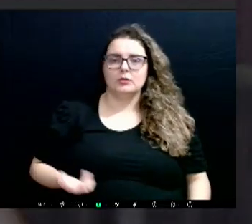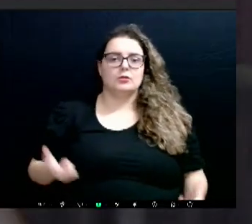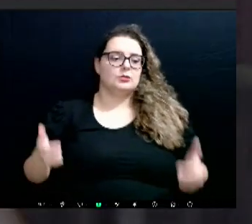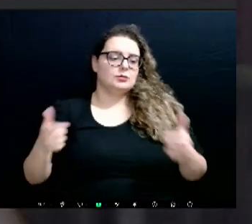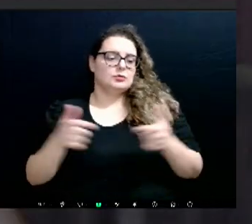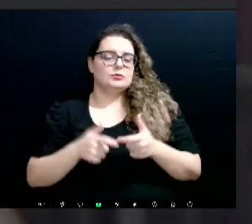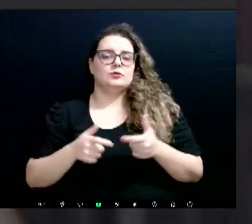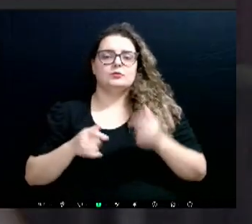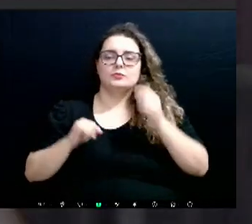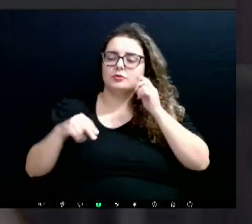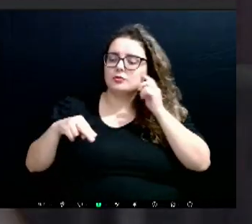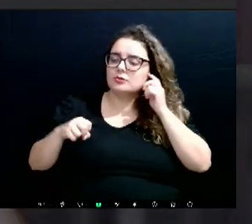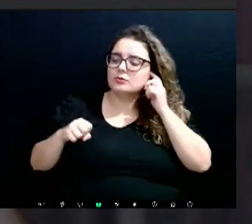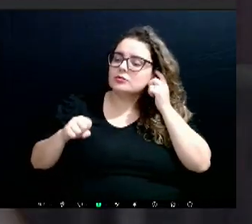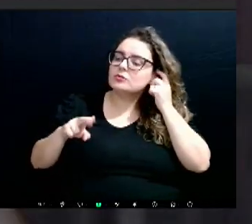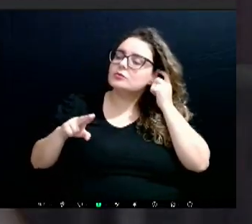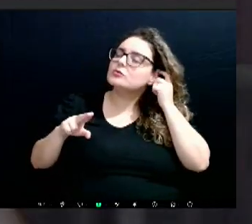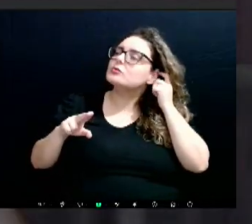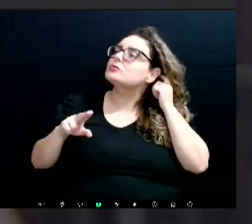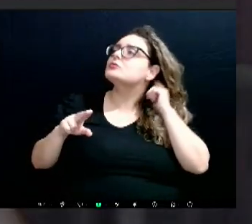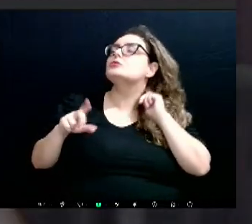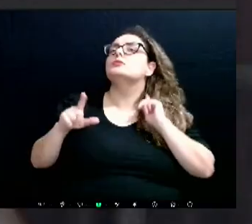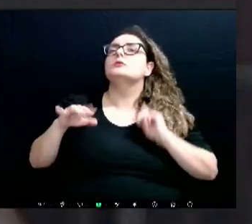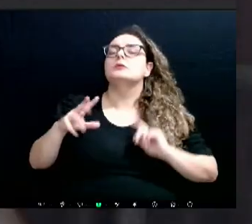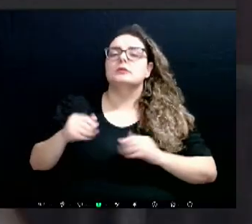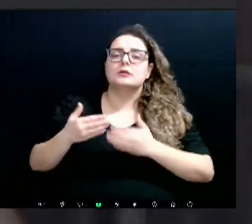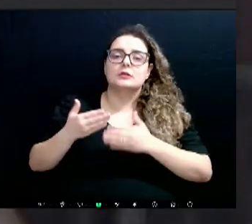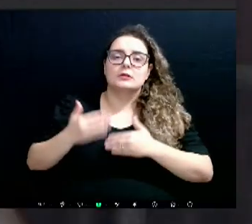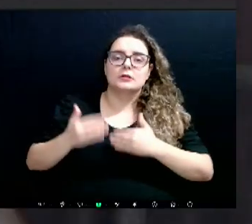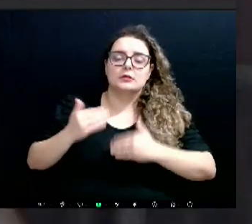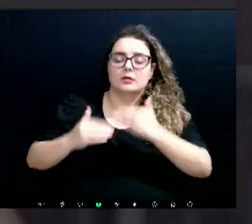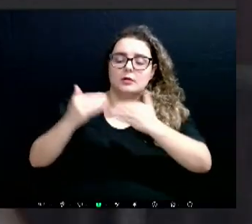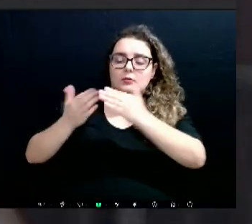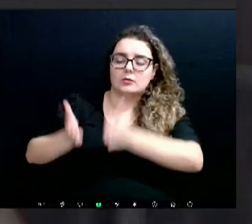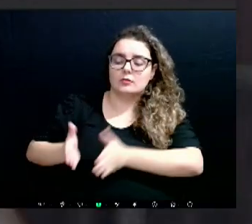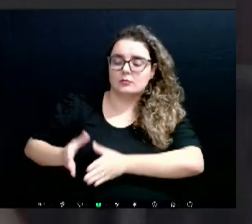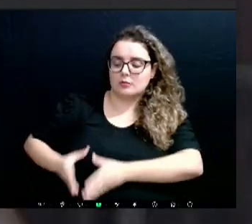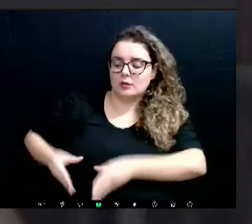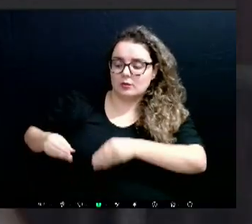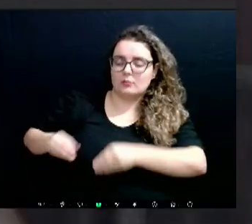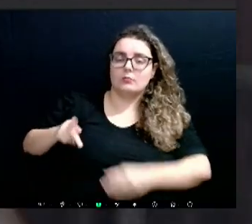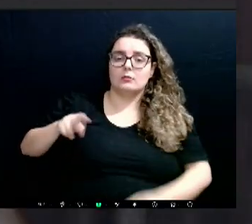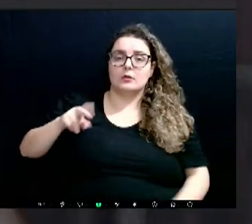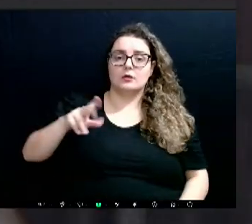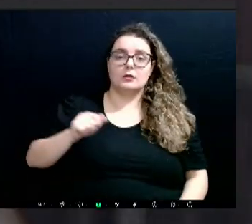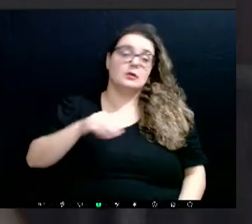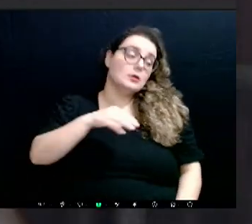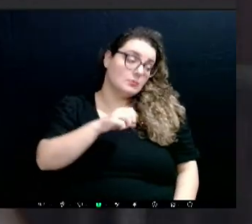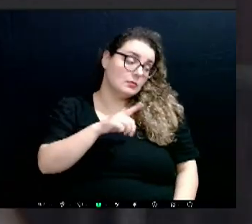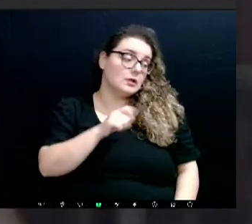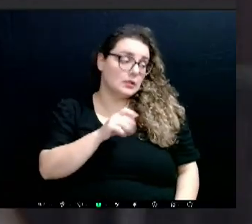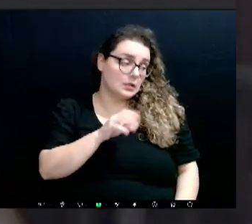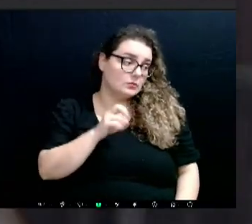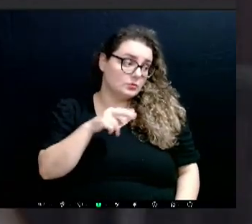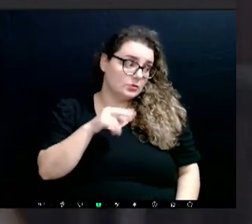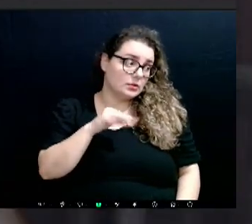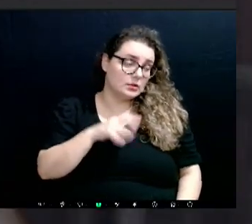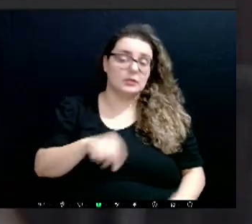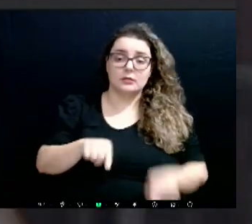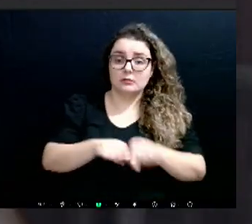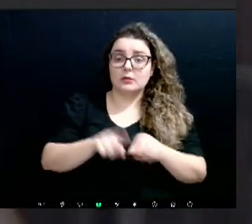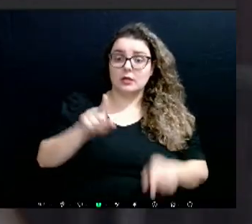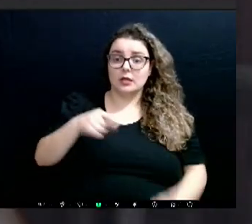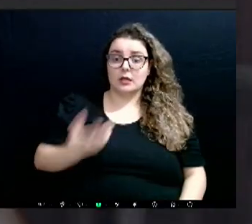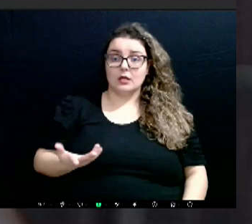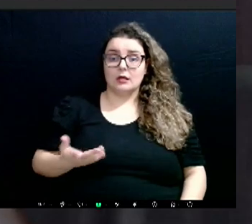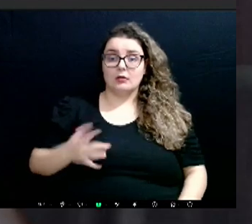insulina produzida pelo pâncreas, tudo isso. Melatonina também. É uma substância que ela é muito